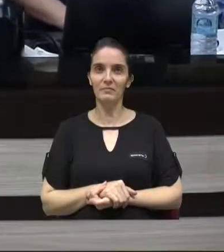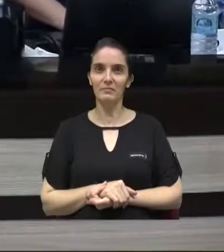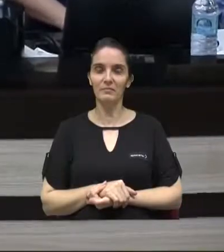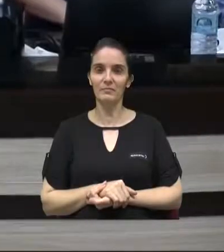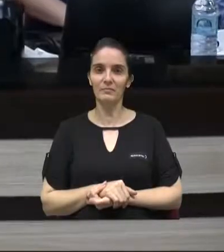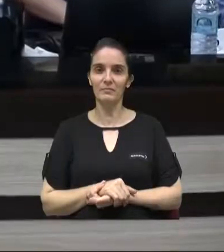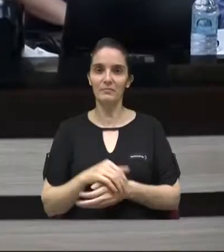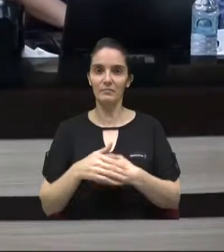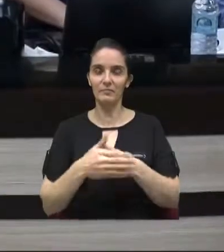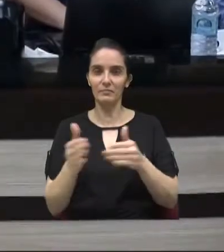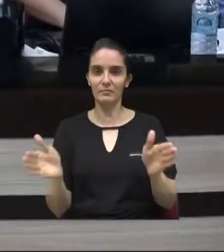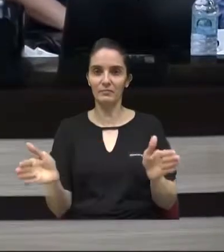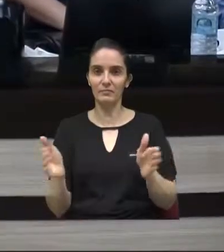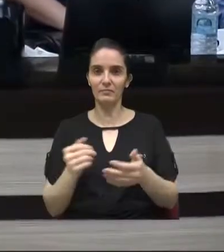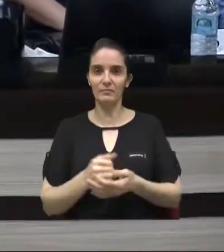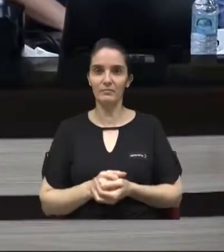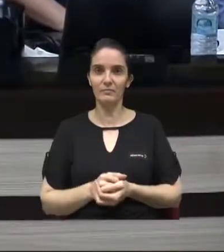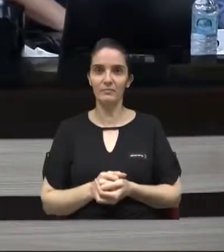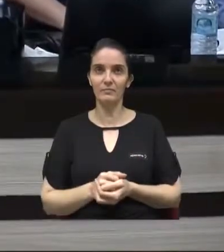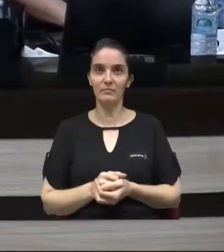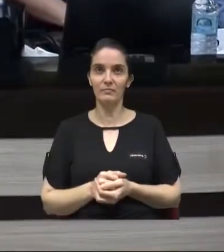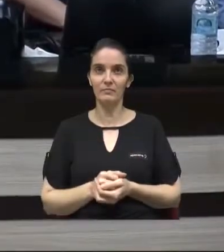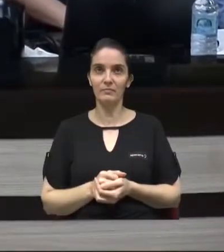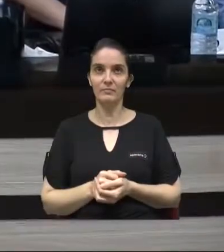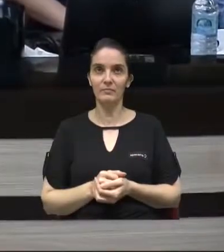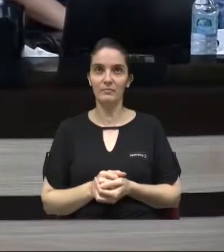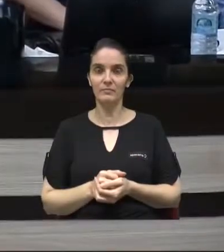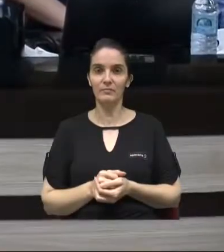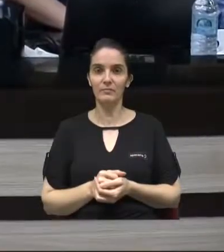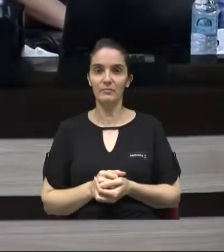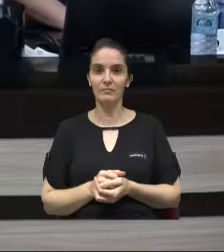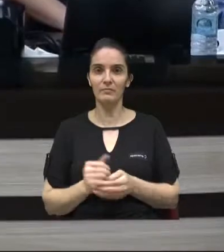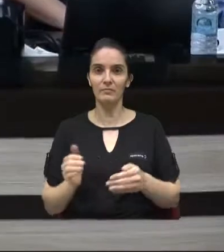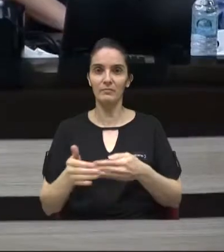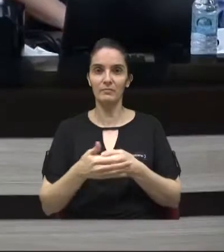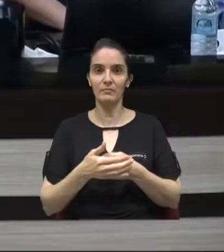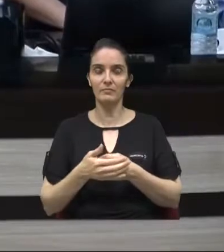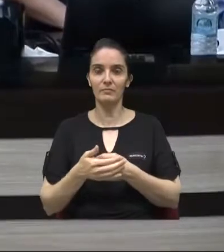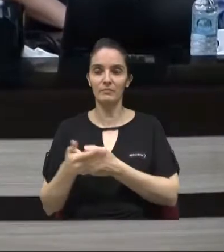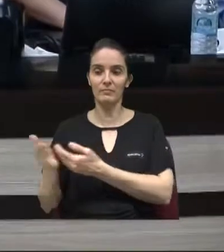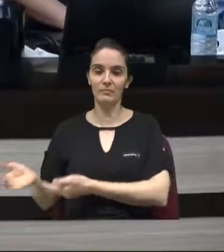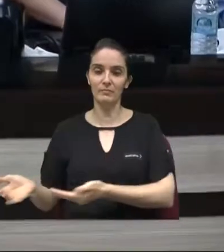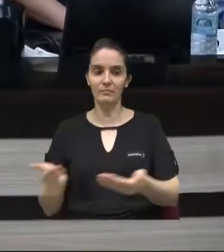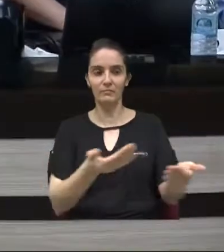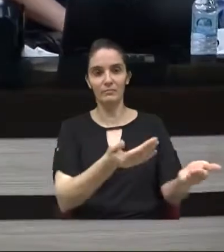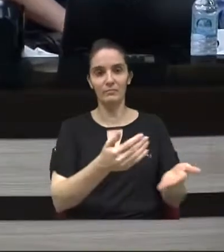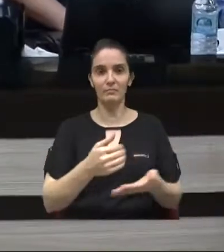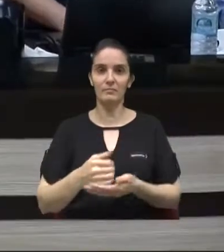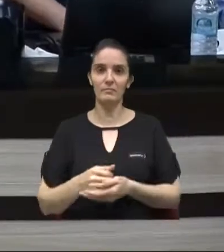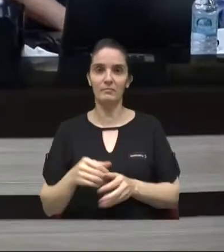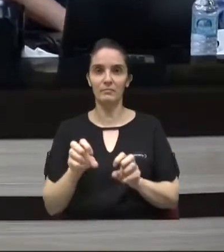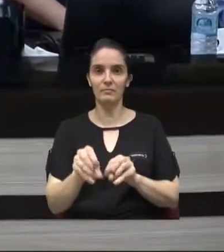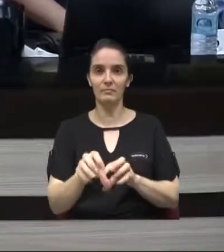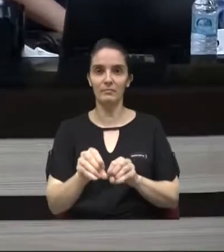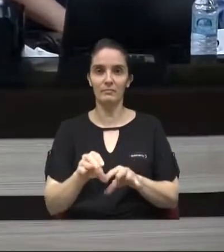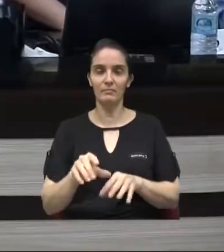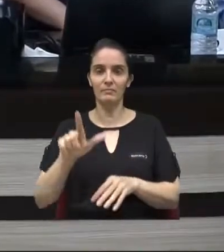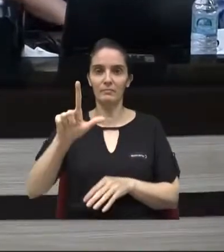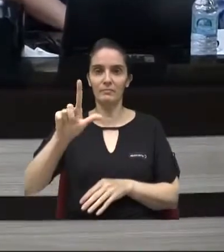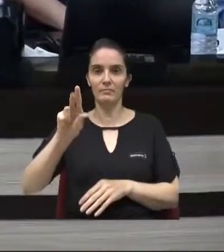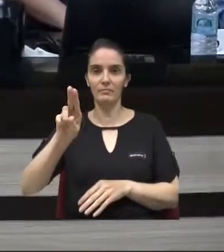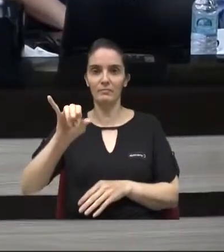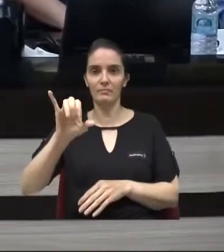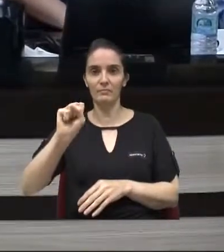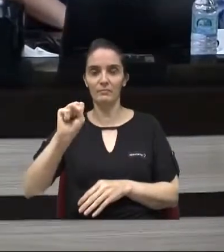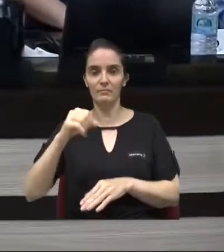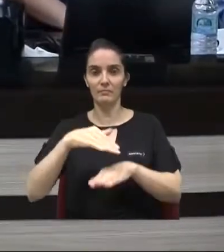está reaberta e eu suspendo a sessão para recepcionar o secretário da Educação, André Luiz de Francesco, que vem